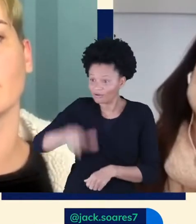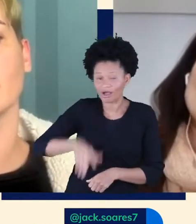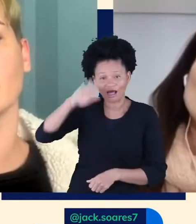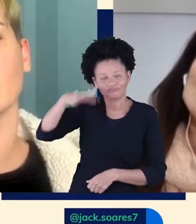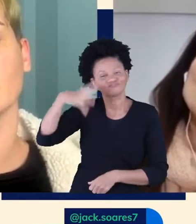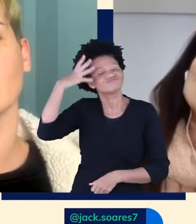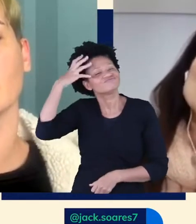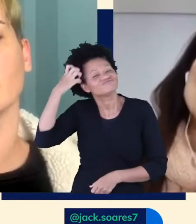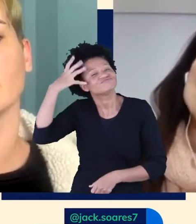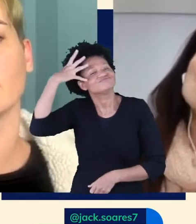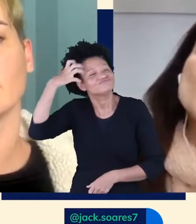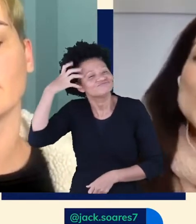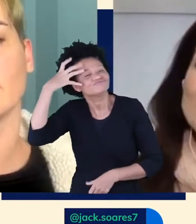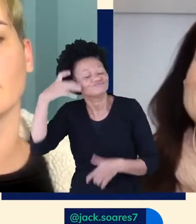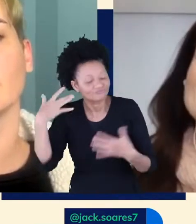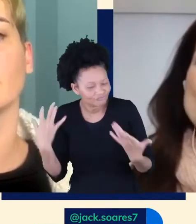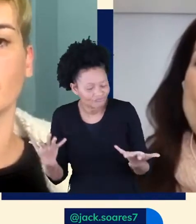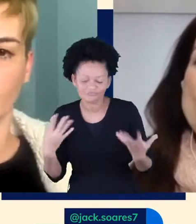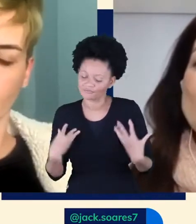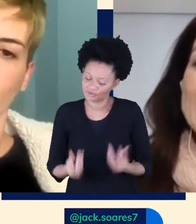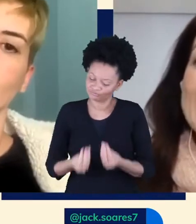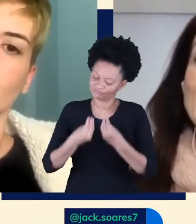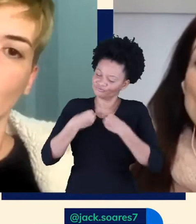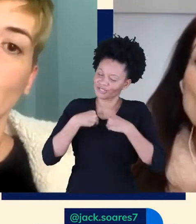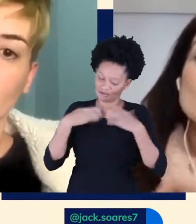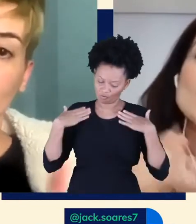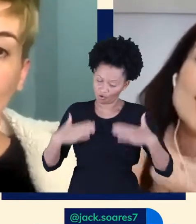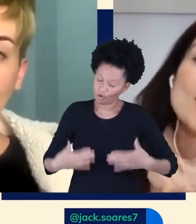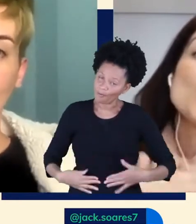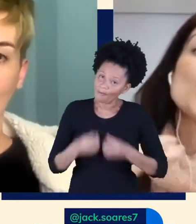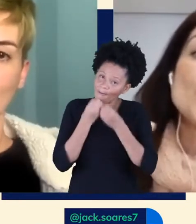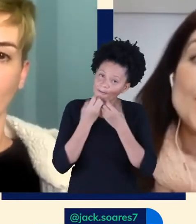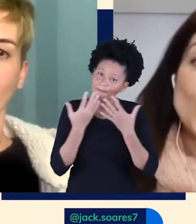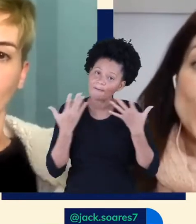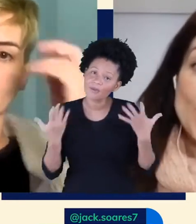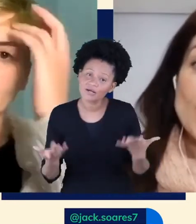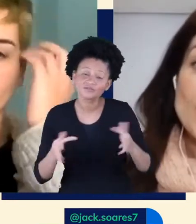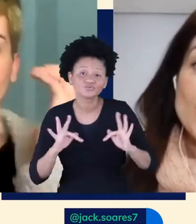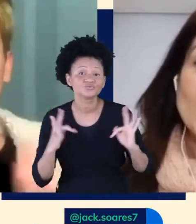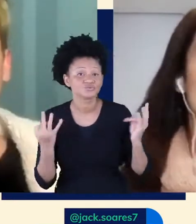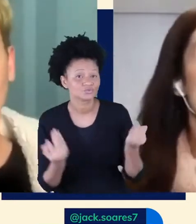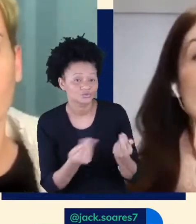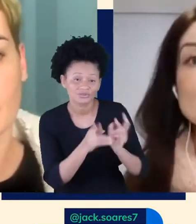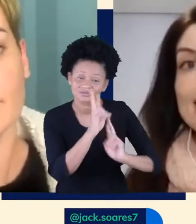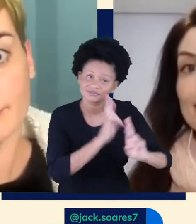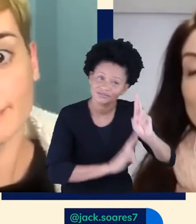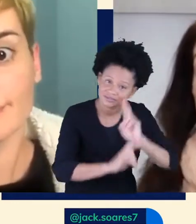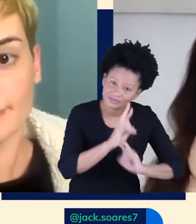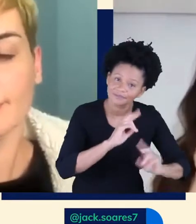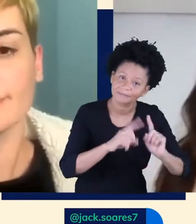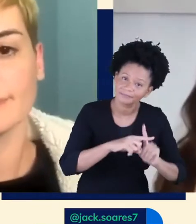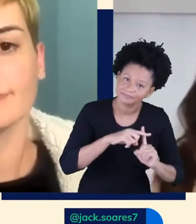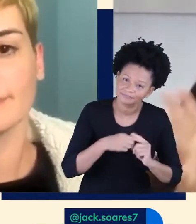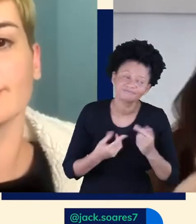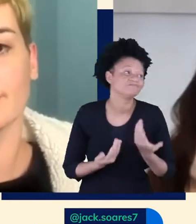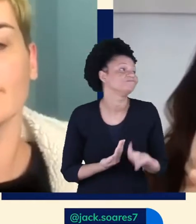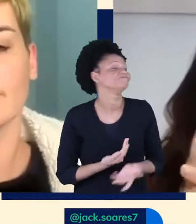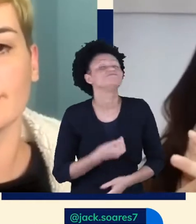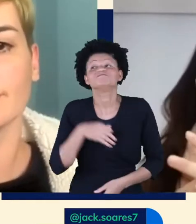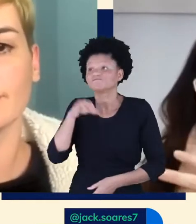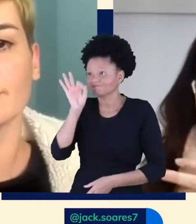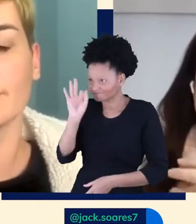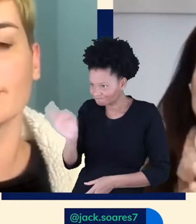deixar de falar tudo que esse corpo pode trazer de bom. E todas as relações positivas, exatamente. E